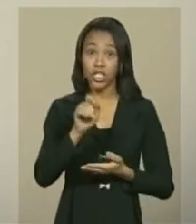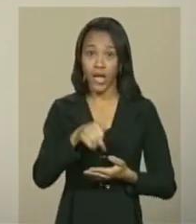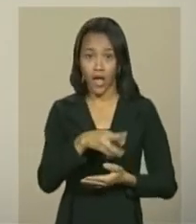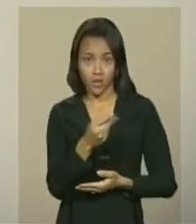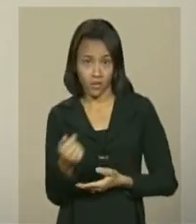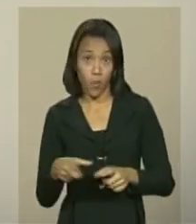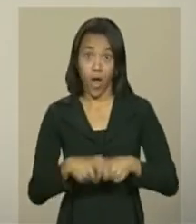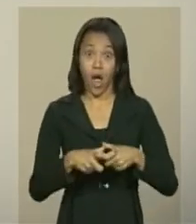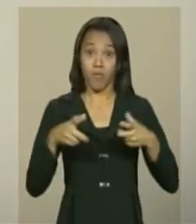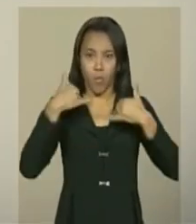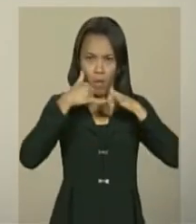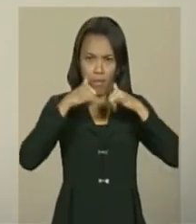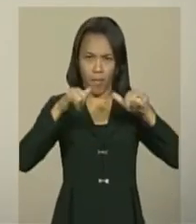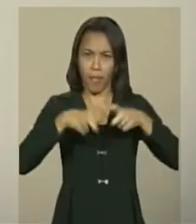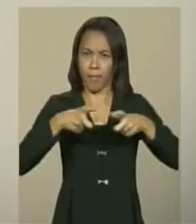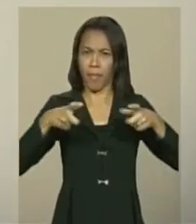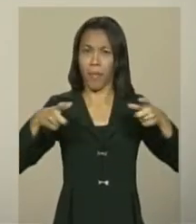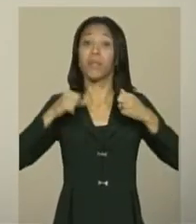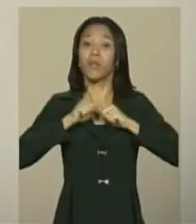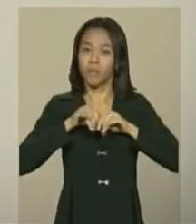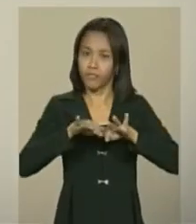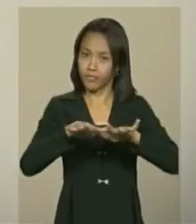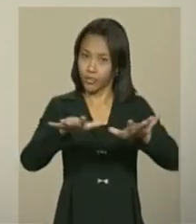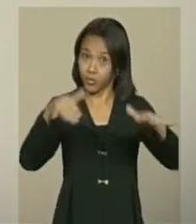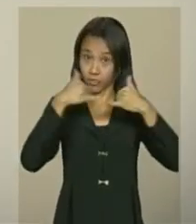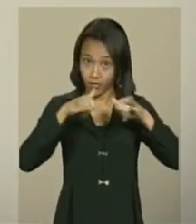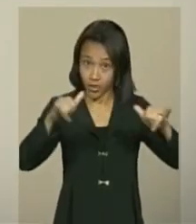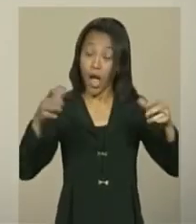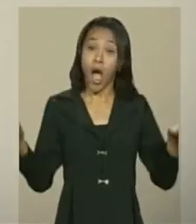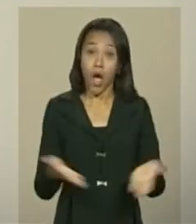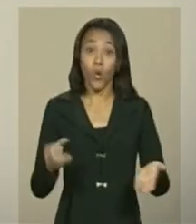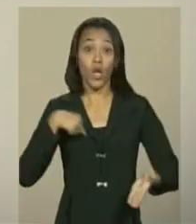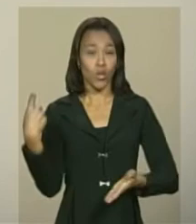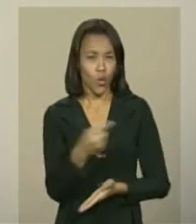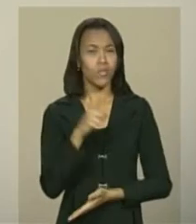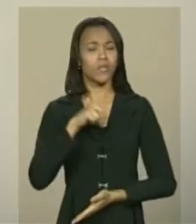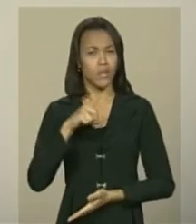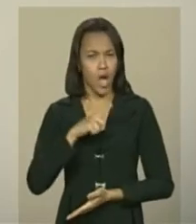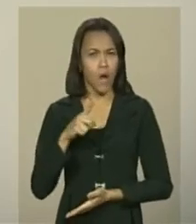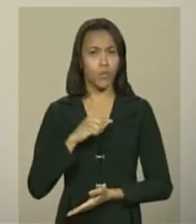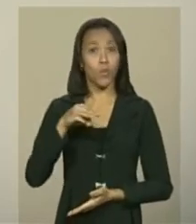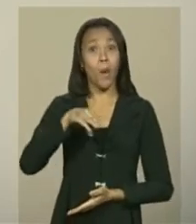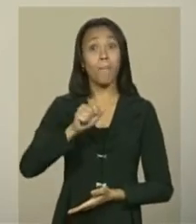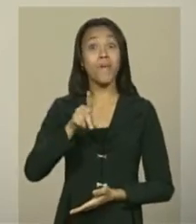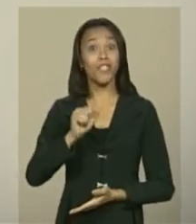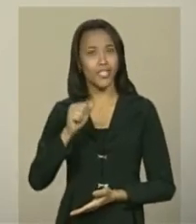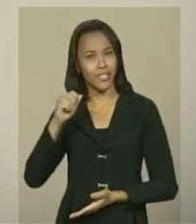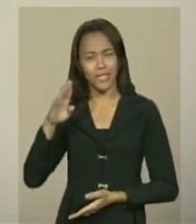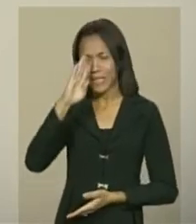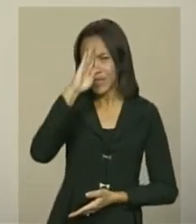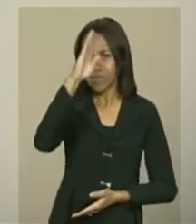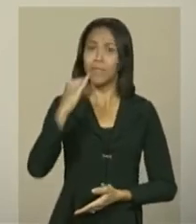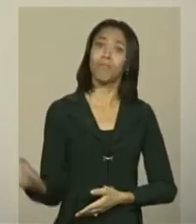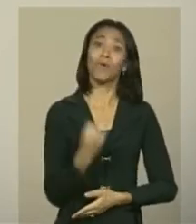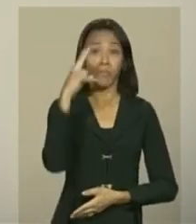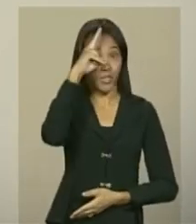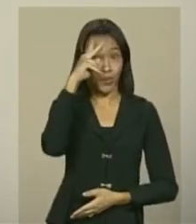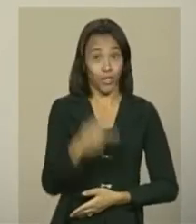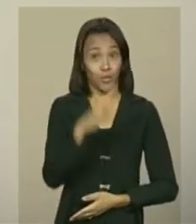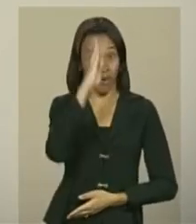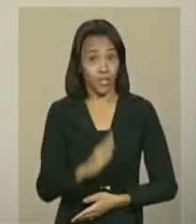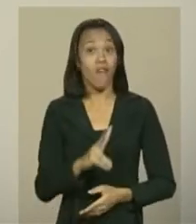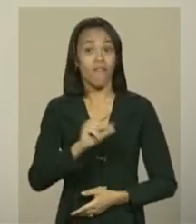ampliou as redes de transmissão e Distribuição Agora nós estamos tomando uma medida histórica vamos